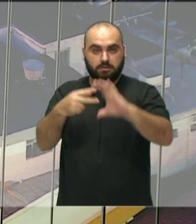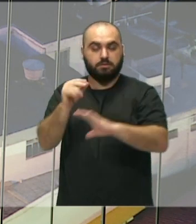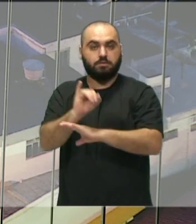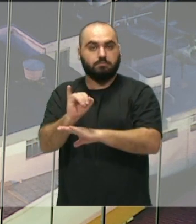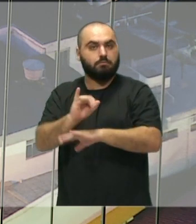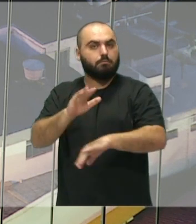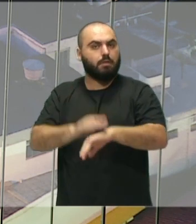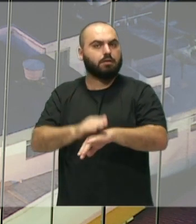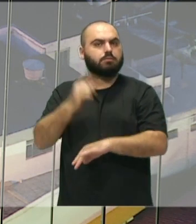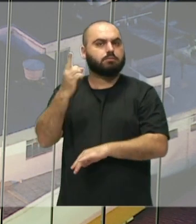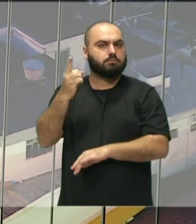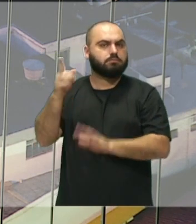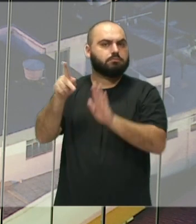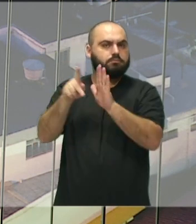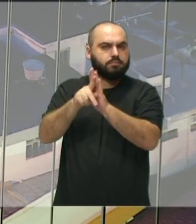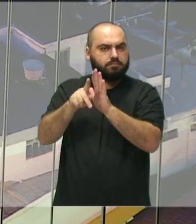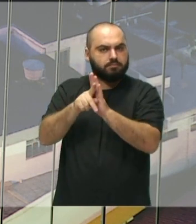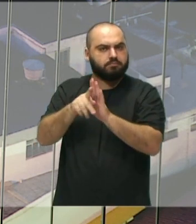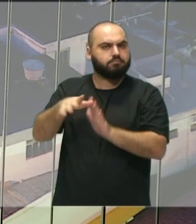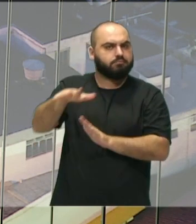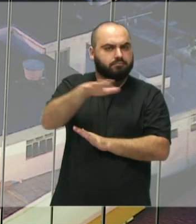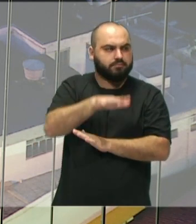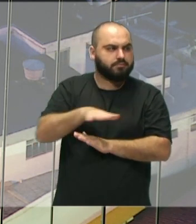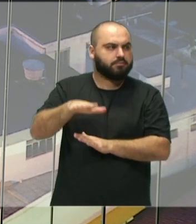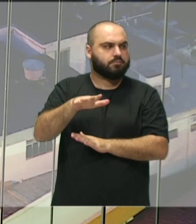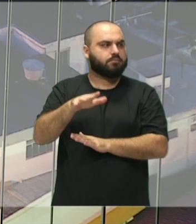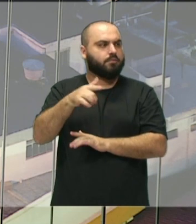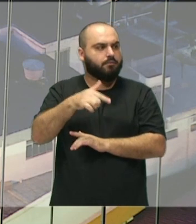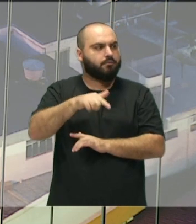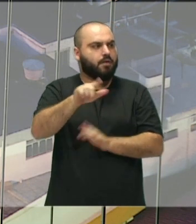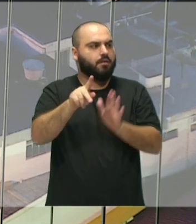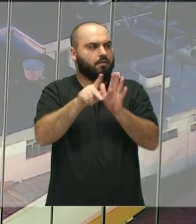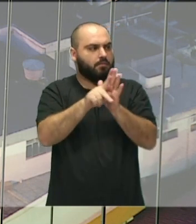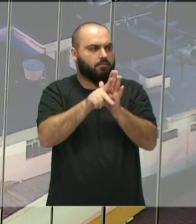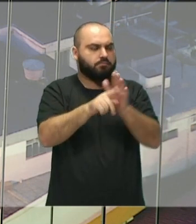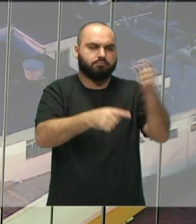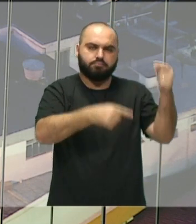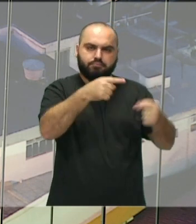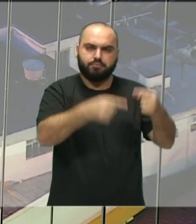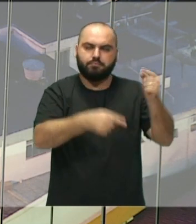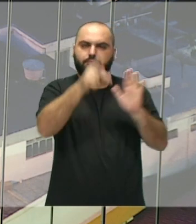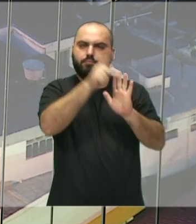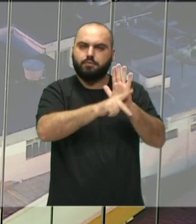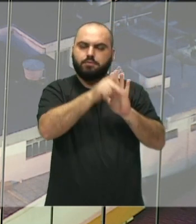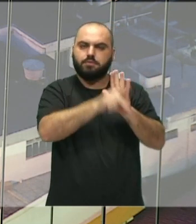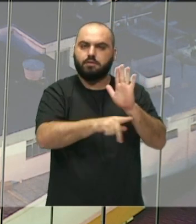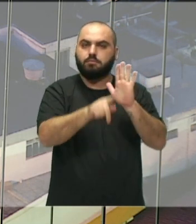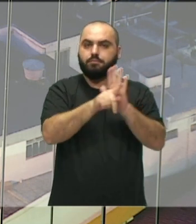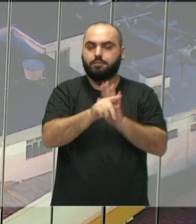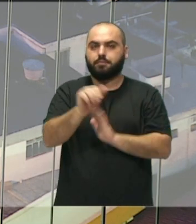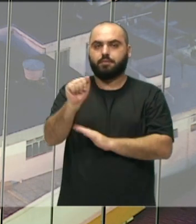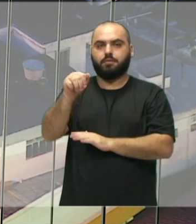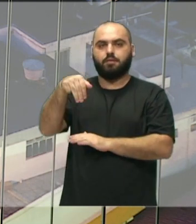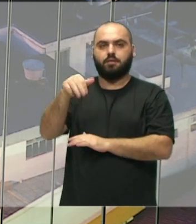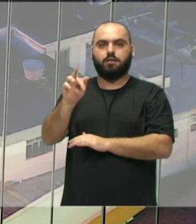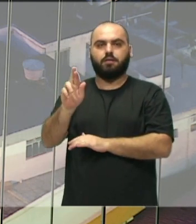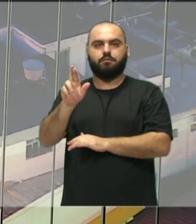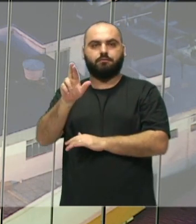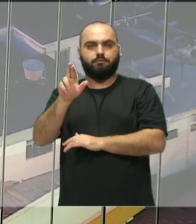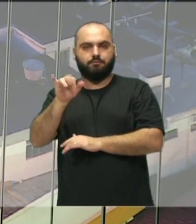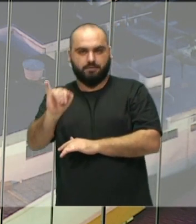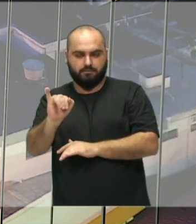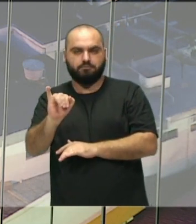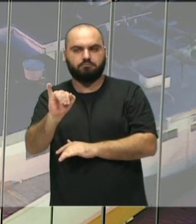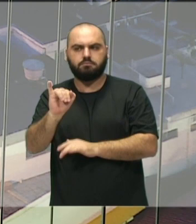Aberta, que hoje vai debater os projetos de mobilidade da Associação dos Municípios da região da Foz do Rio Itajaí,